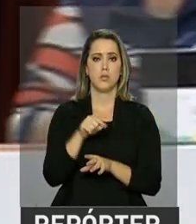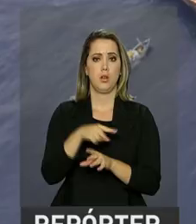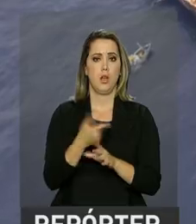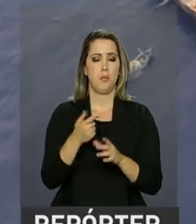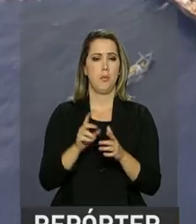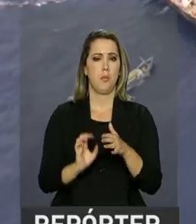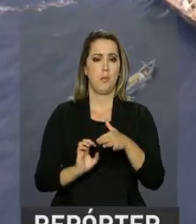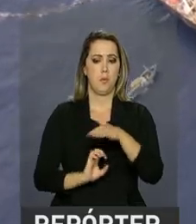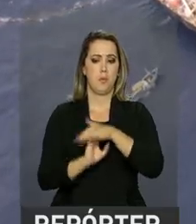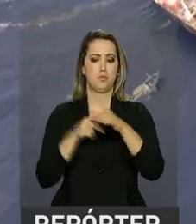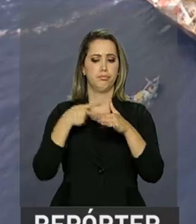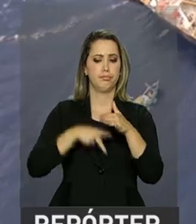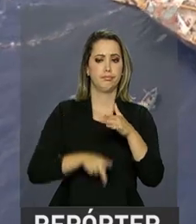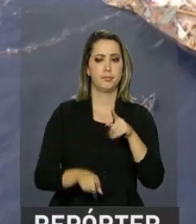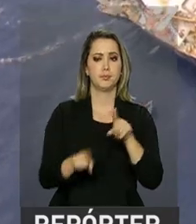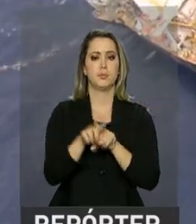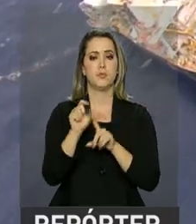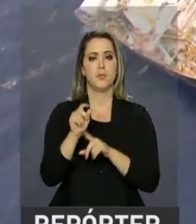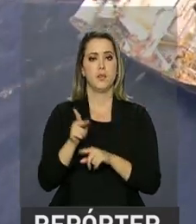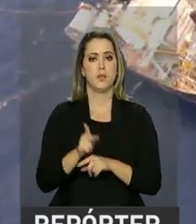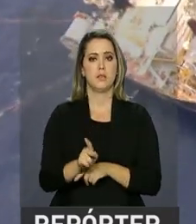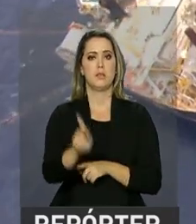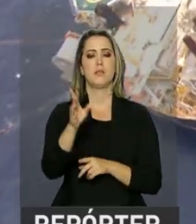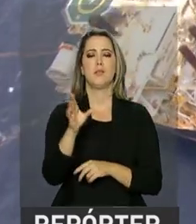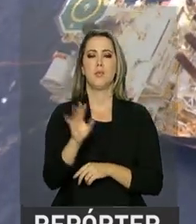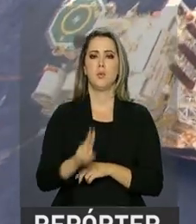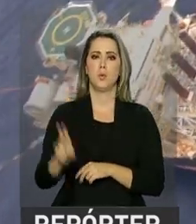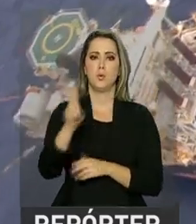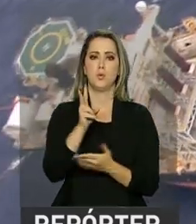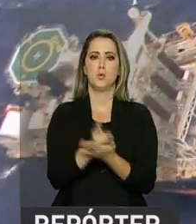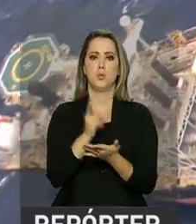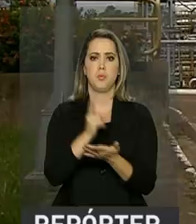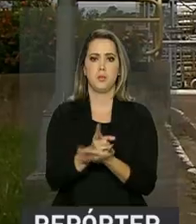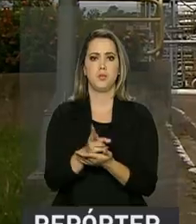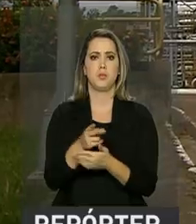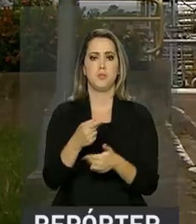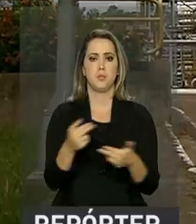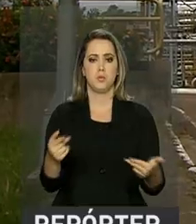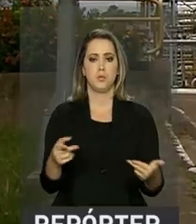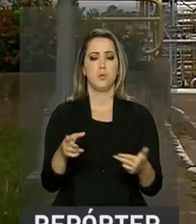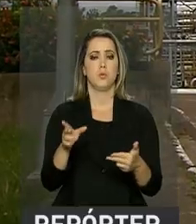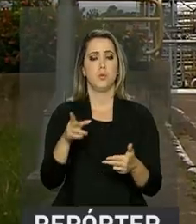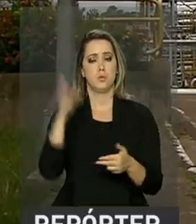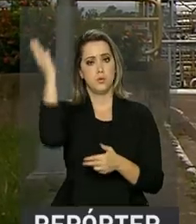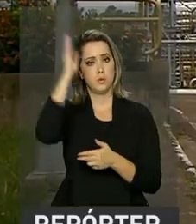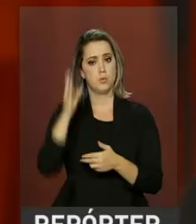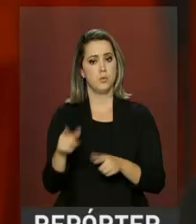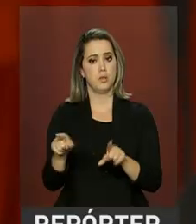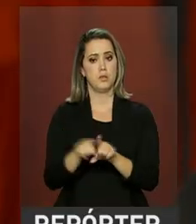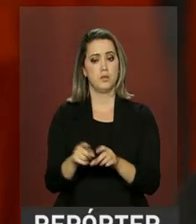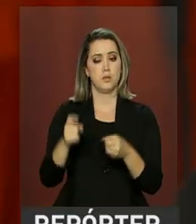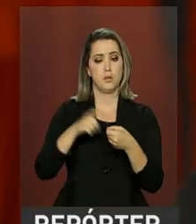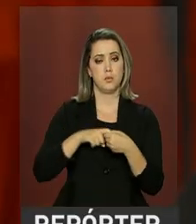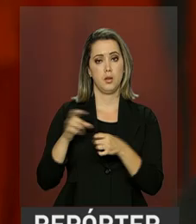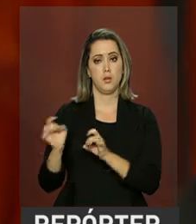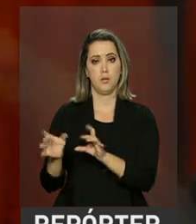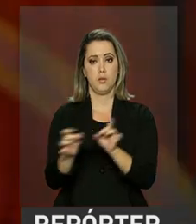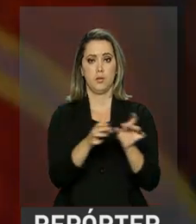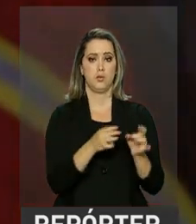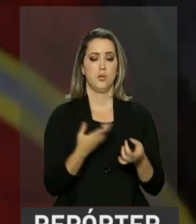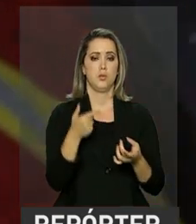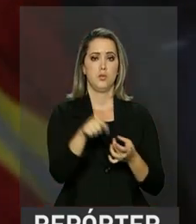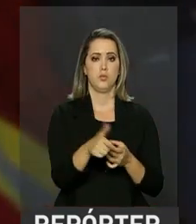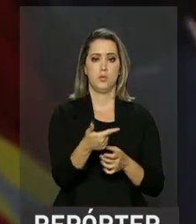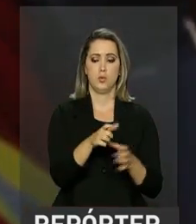e da obrigatoriedade do uso de conteúdo nacional na produção de equipamentos além da retomada dos leilões de novos campos de exploração